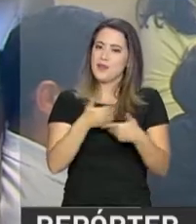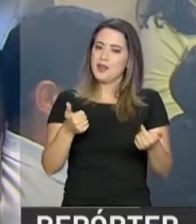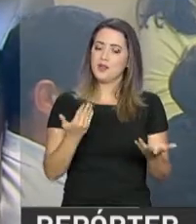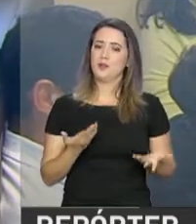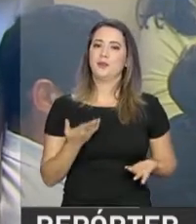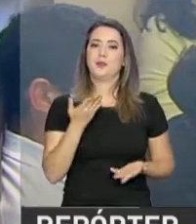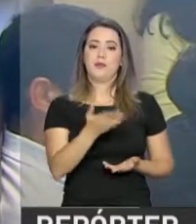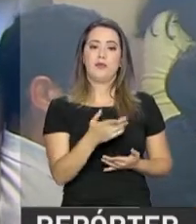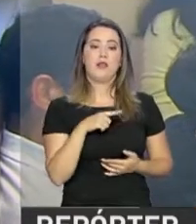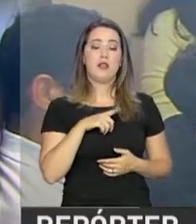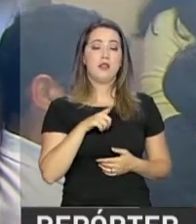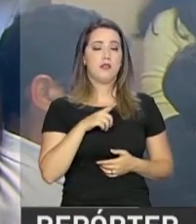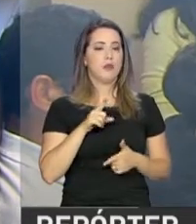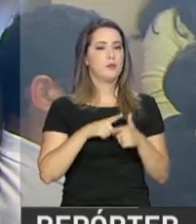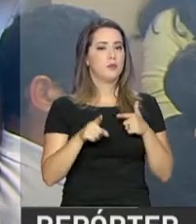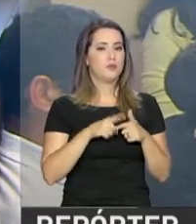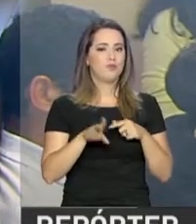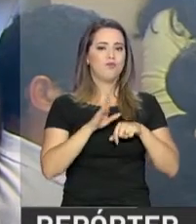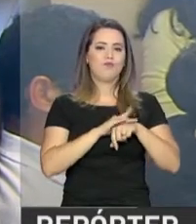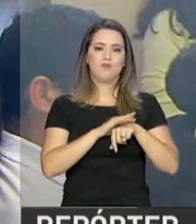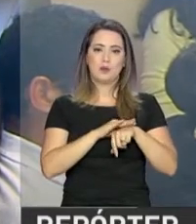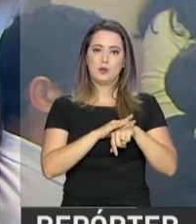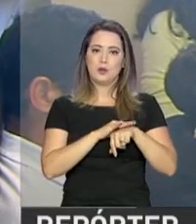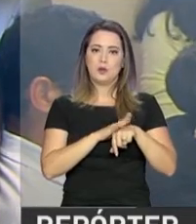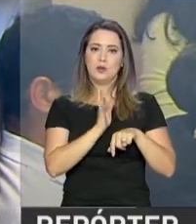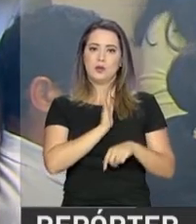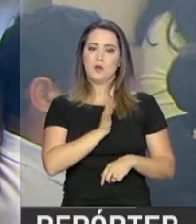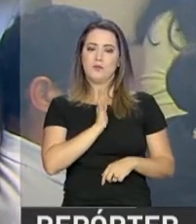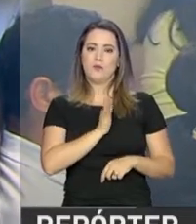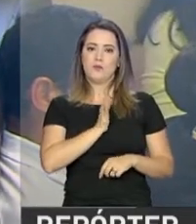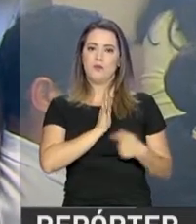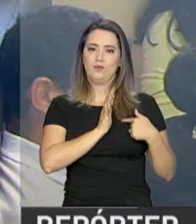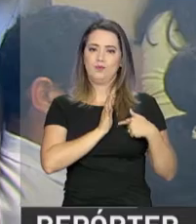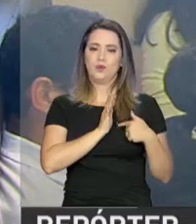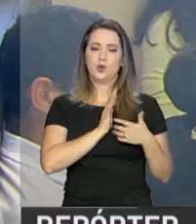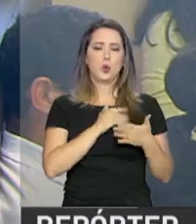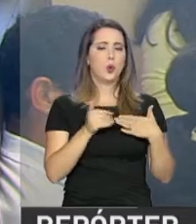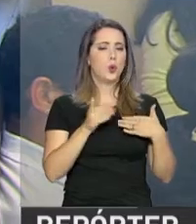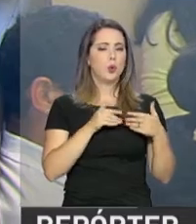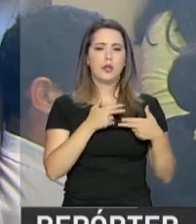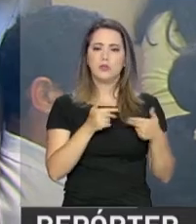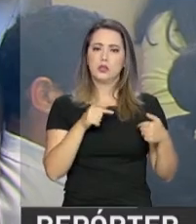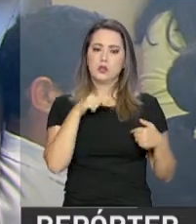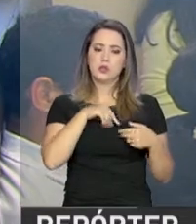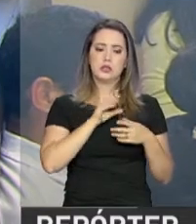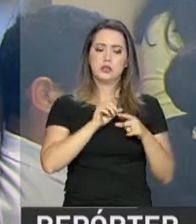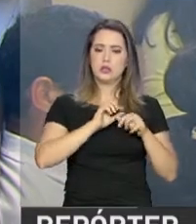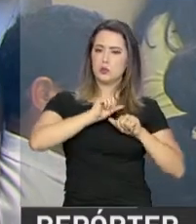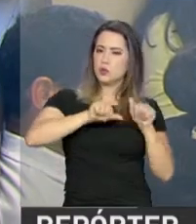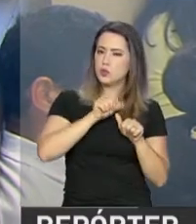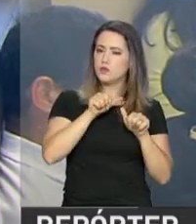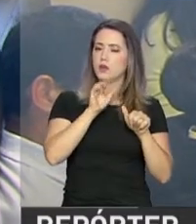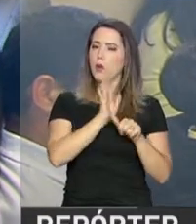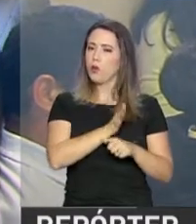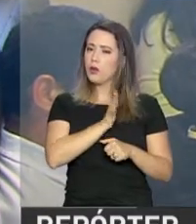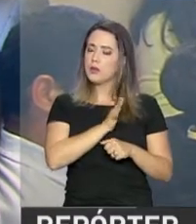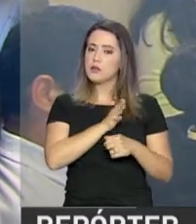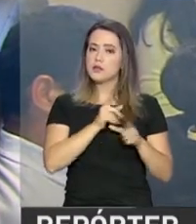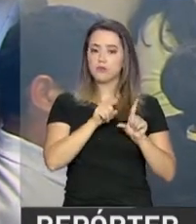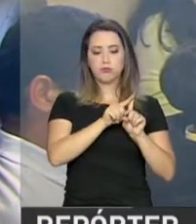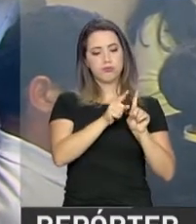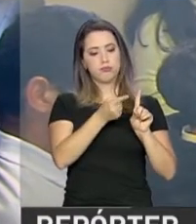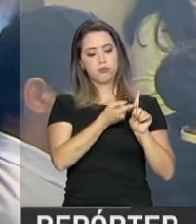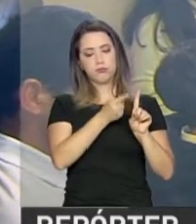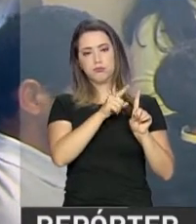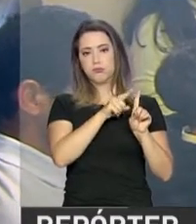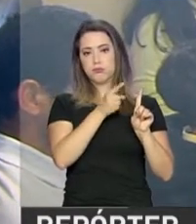cardiopatia congênita que qualquer anormalidade no coração que surge durante a formação do órgão ainda na gestação segundo